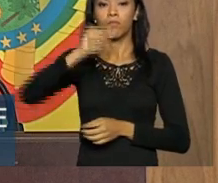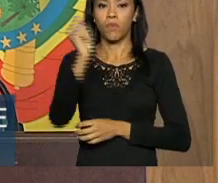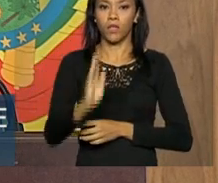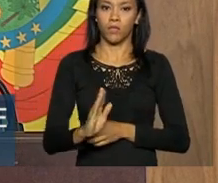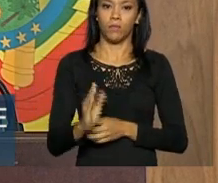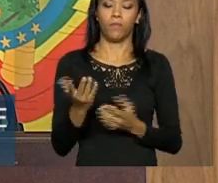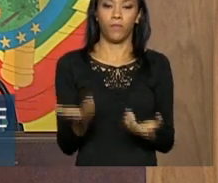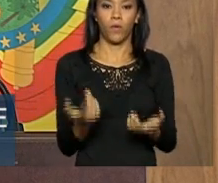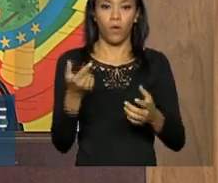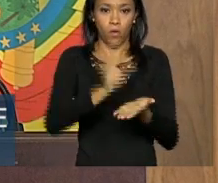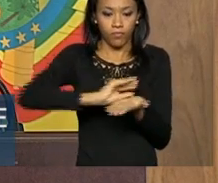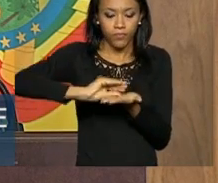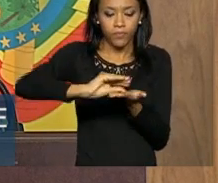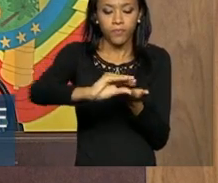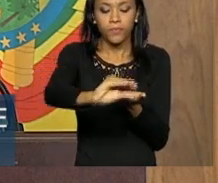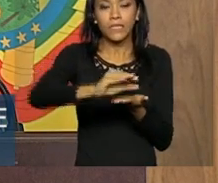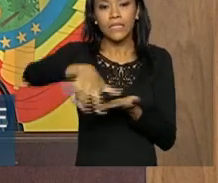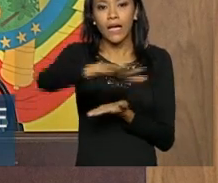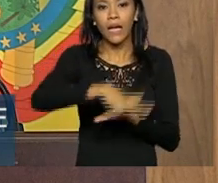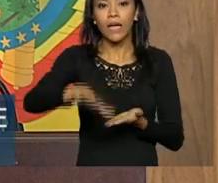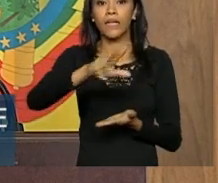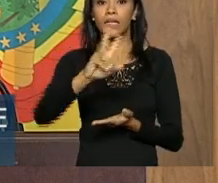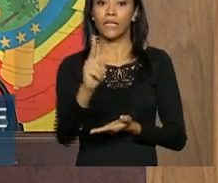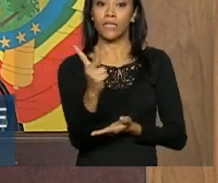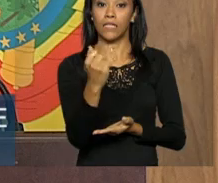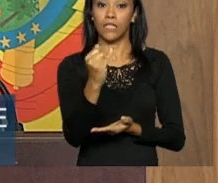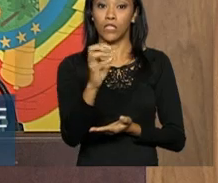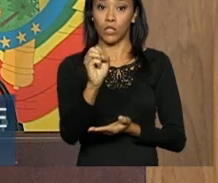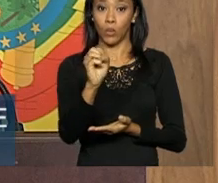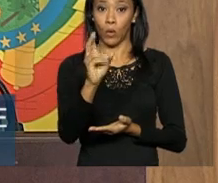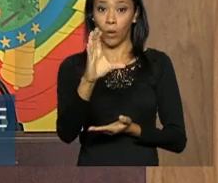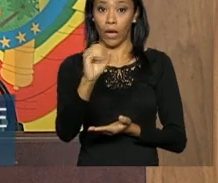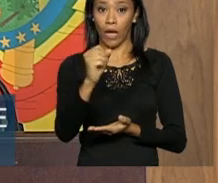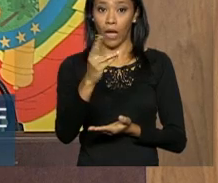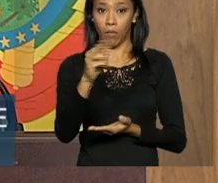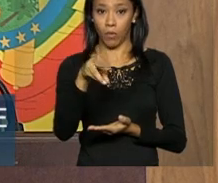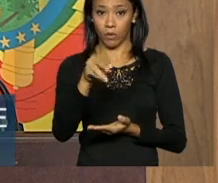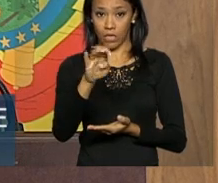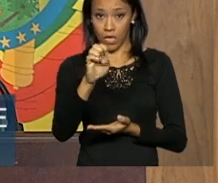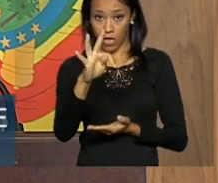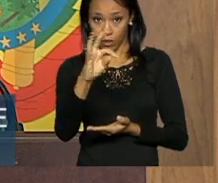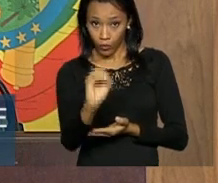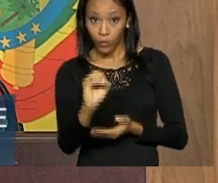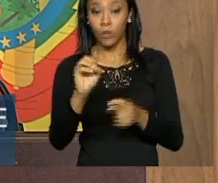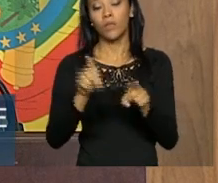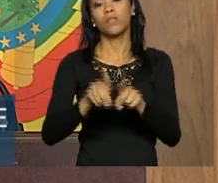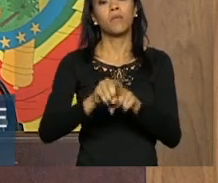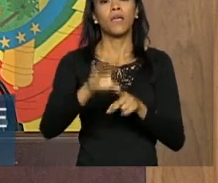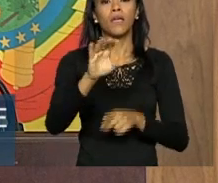investimentos em hidroeletricidade e em hidrocarbonetos,